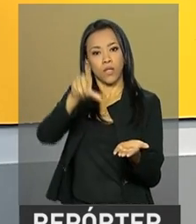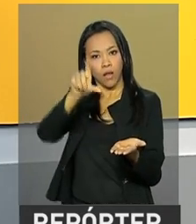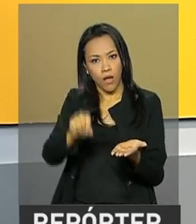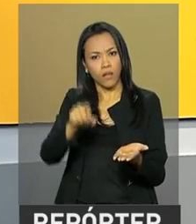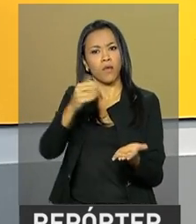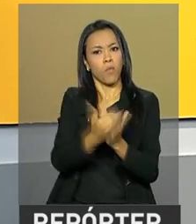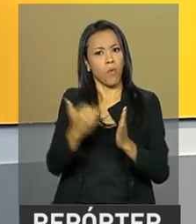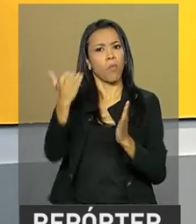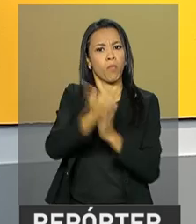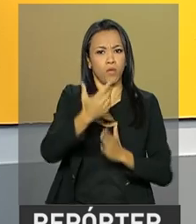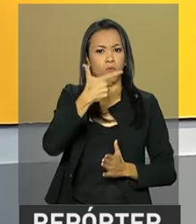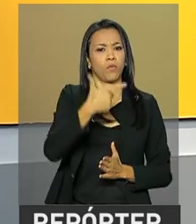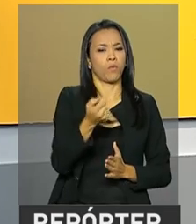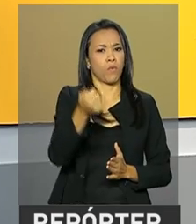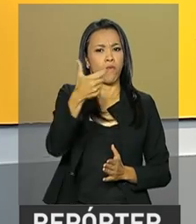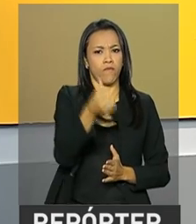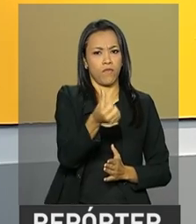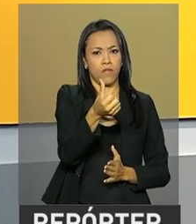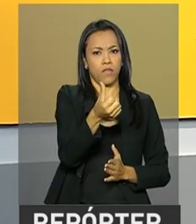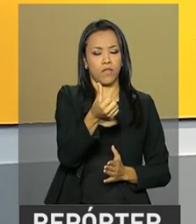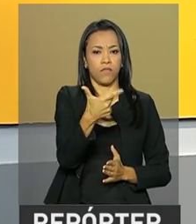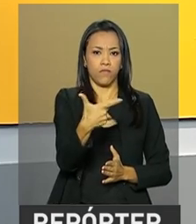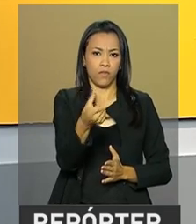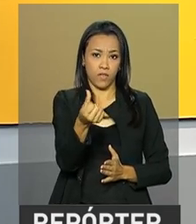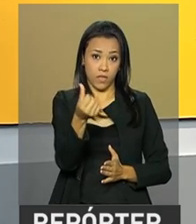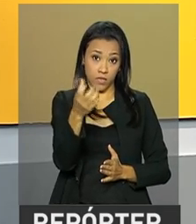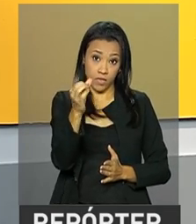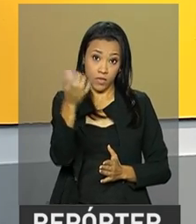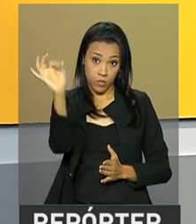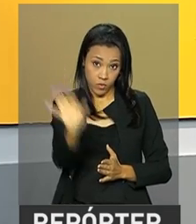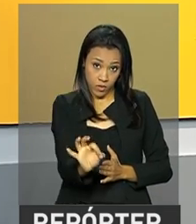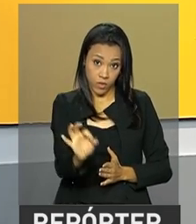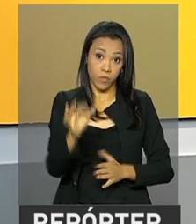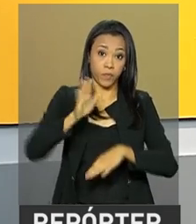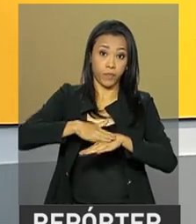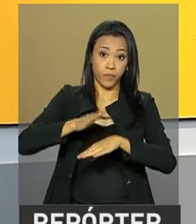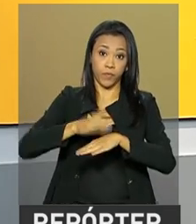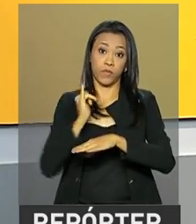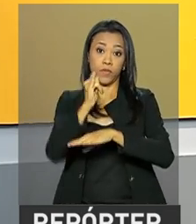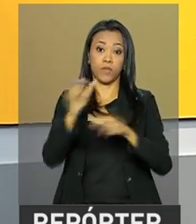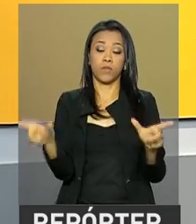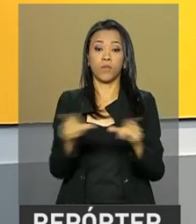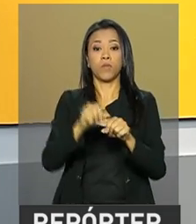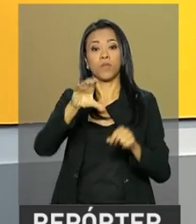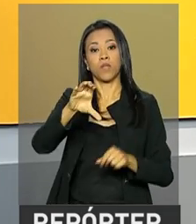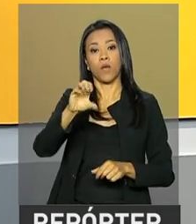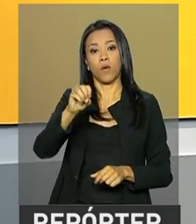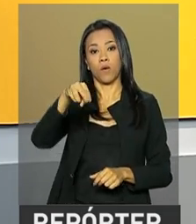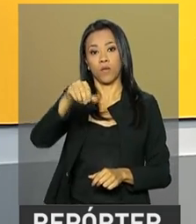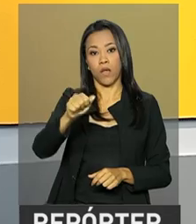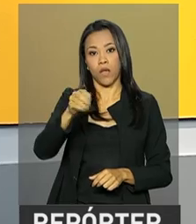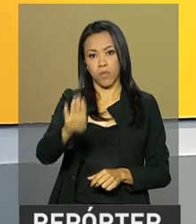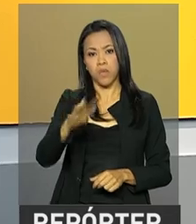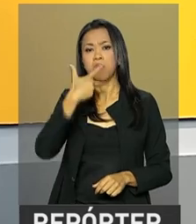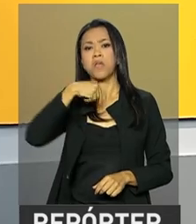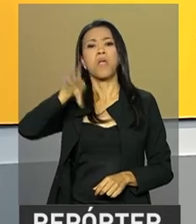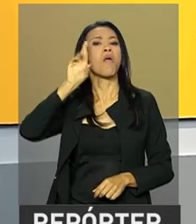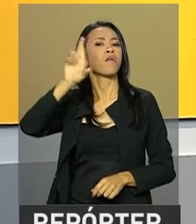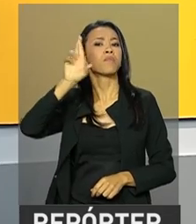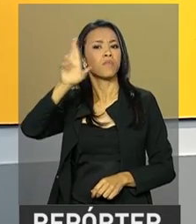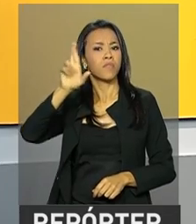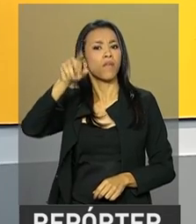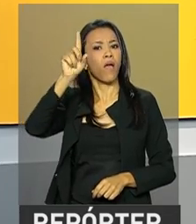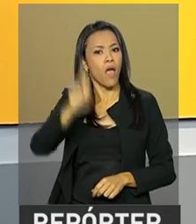em relação à safra passada segundo a conab os responsáveis pela supersafra são o